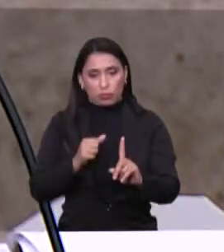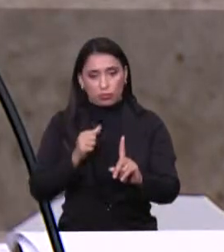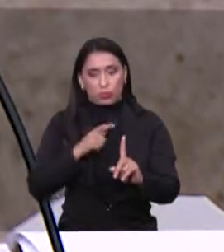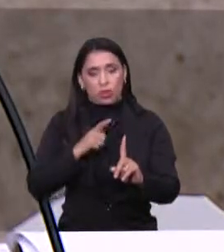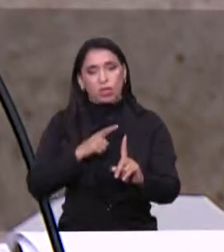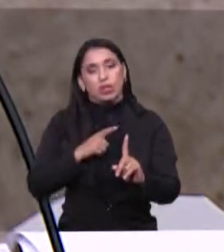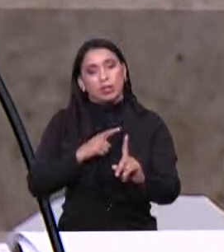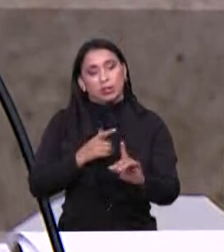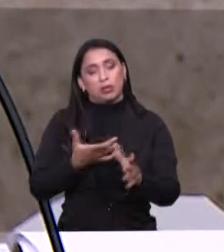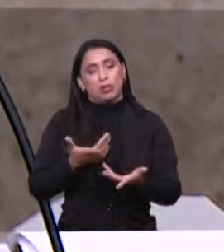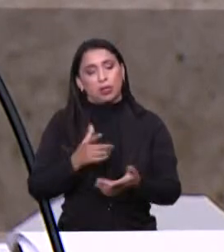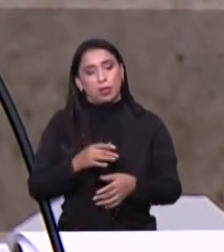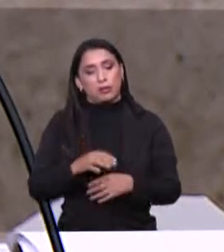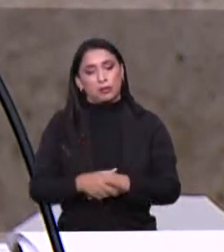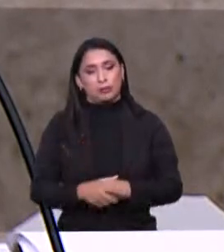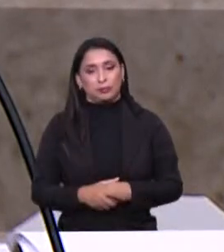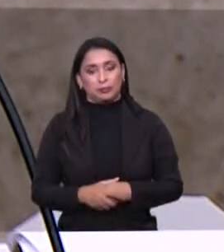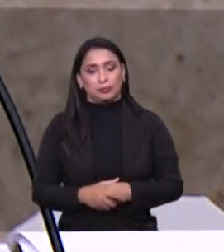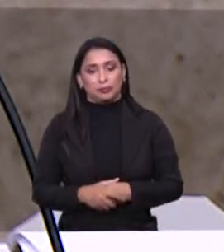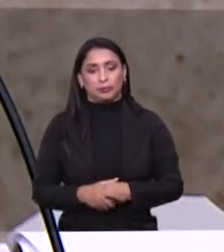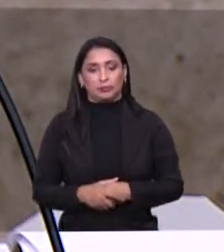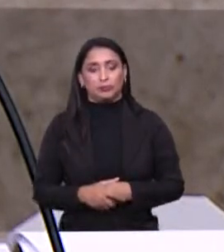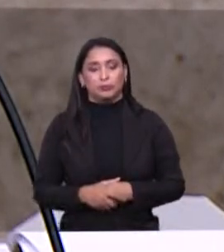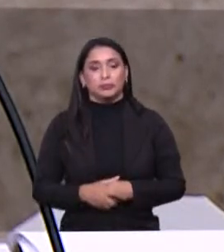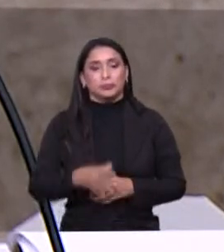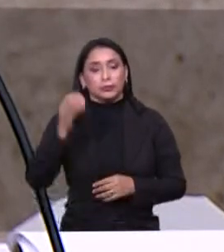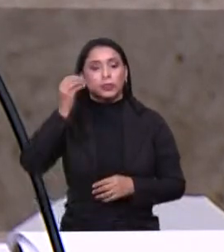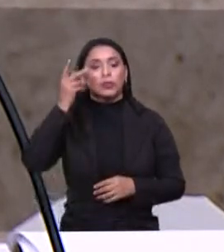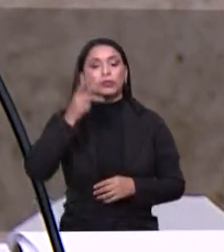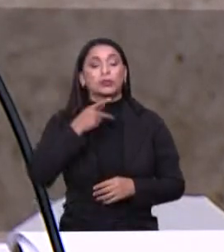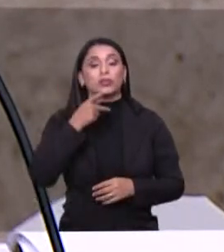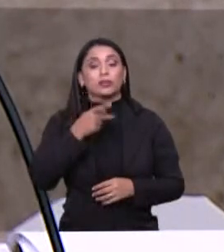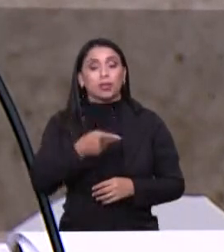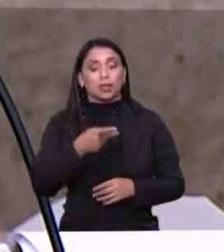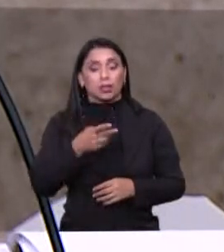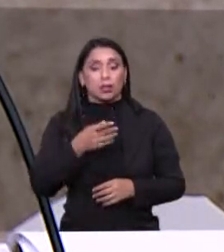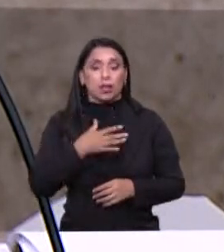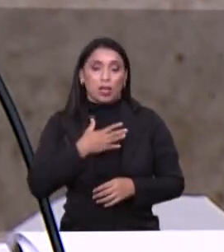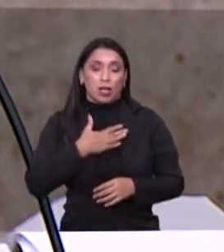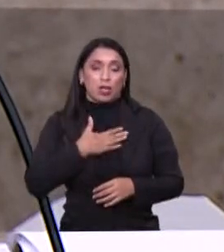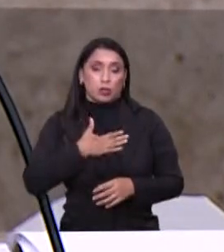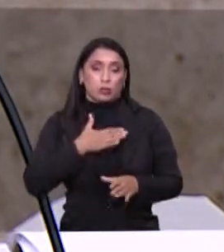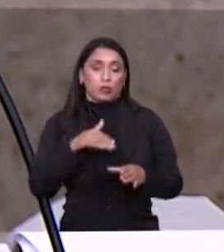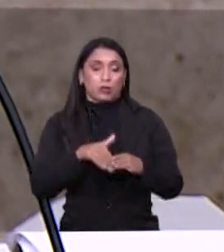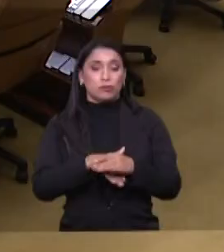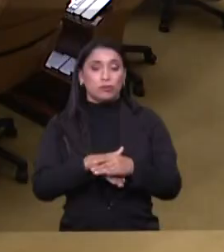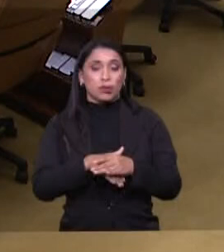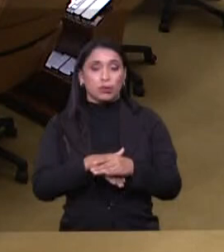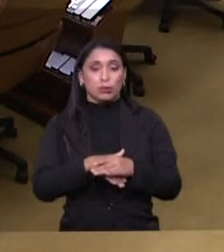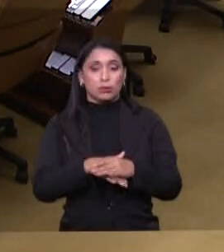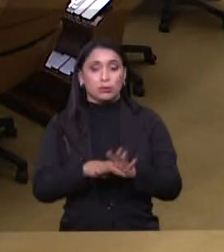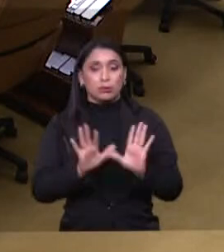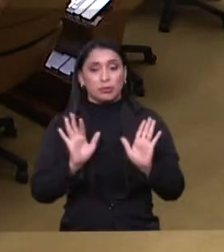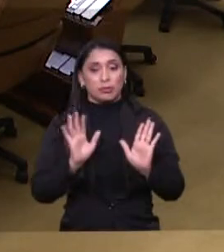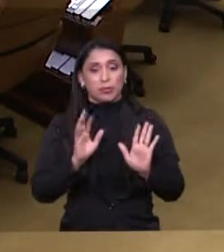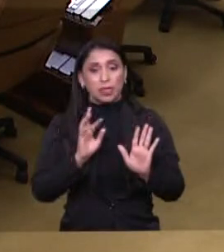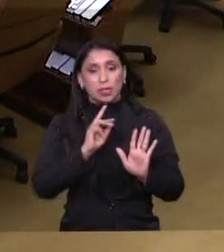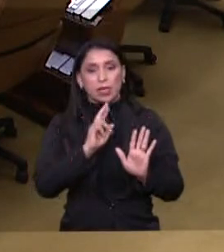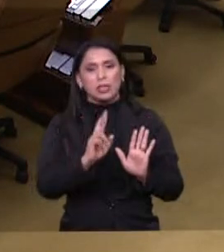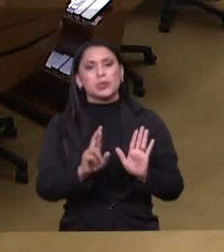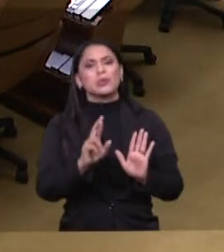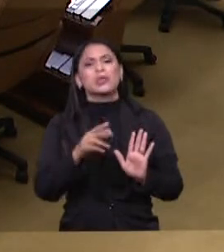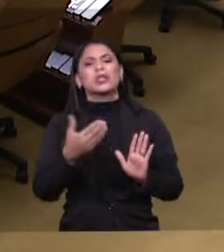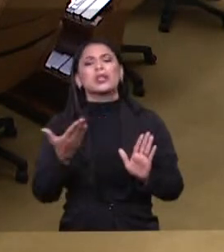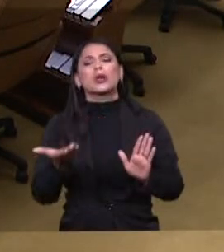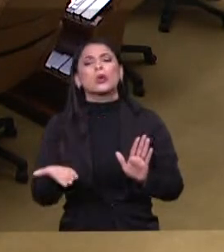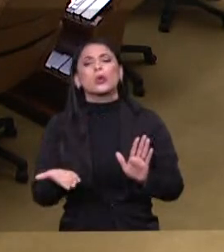Essa é a ideia. Exatamente. Senhor presidente, essa é a ideia que está também no meu voto. Agora, não sei como é que consta o resultado. Como é que